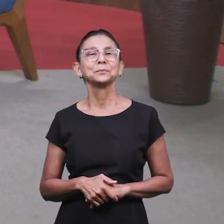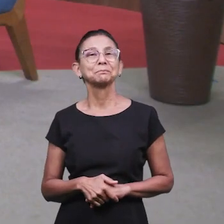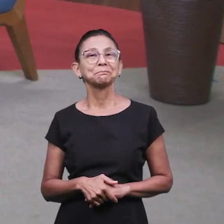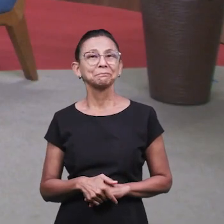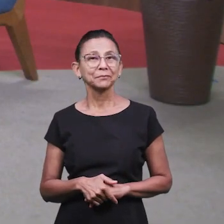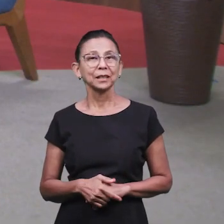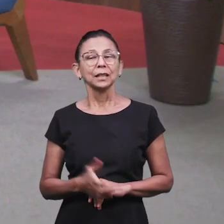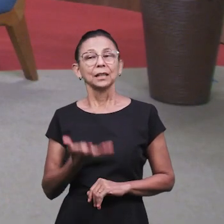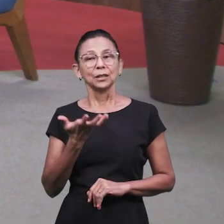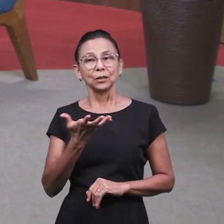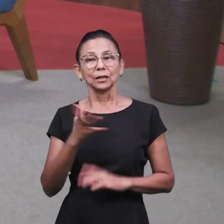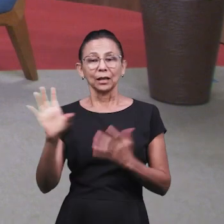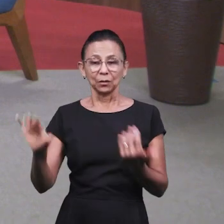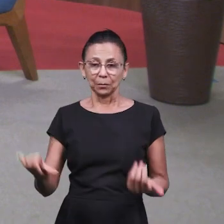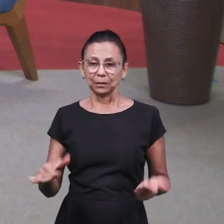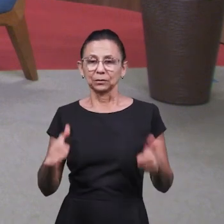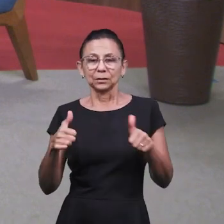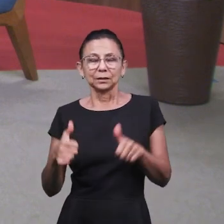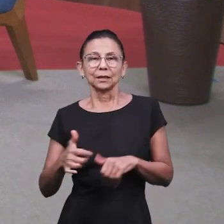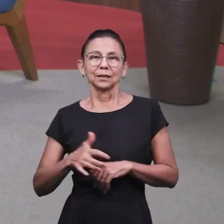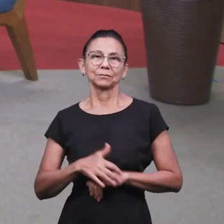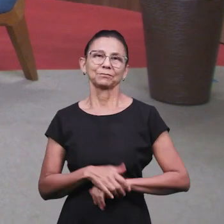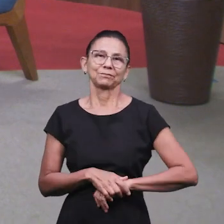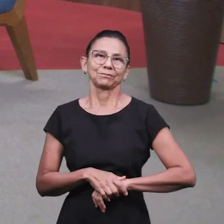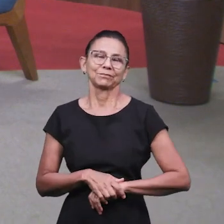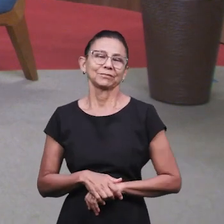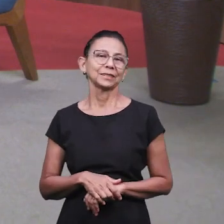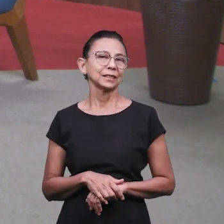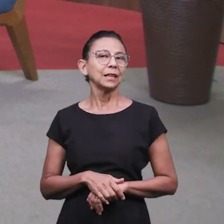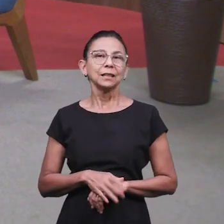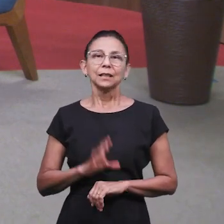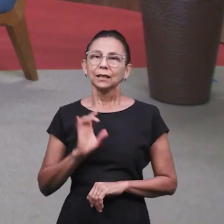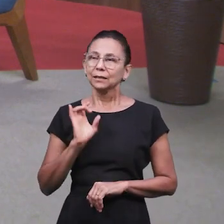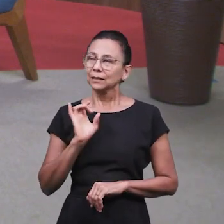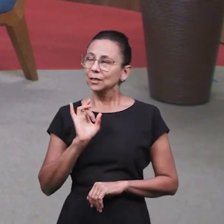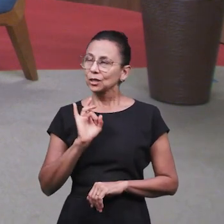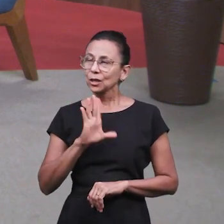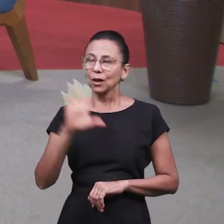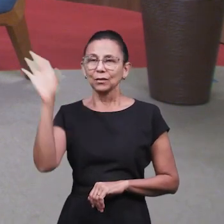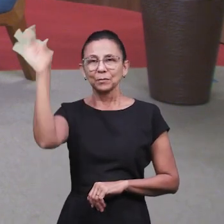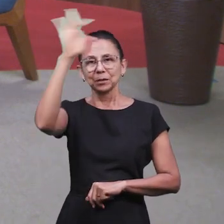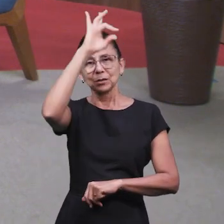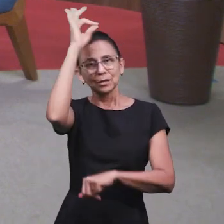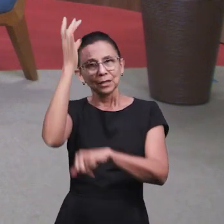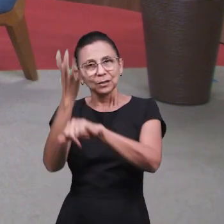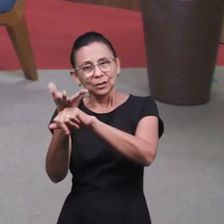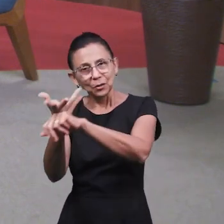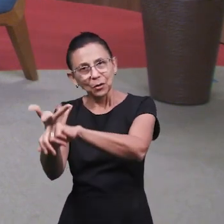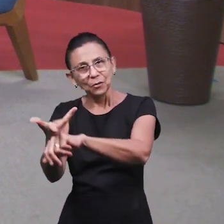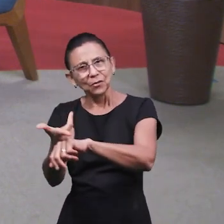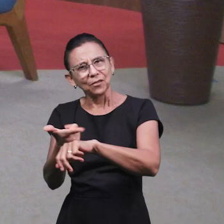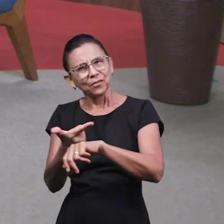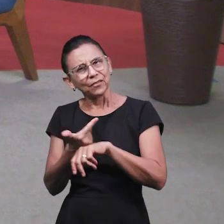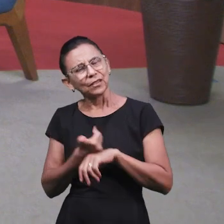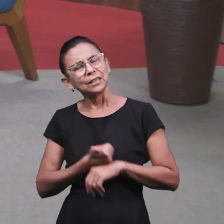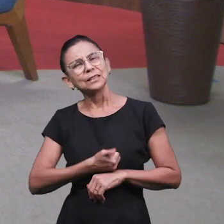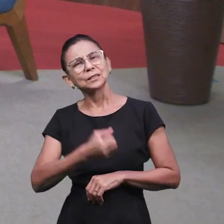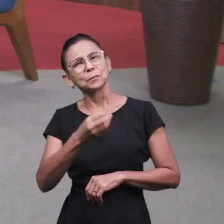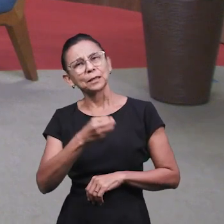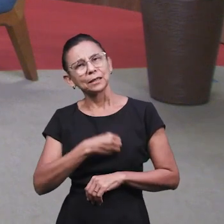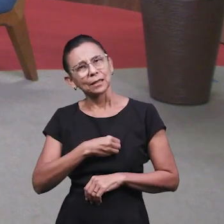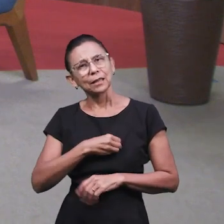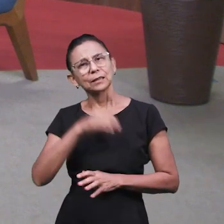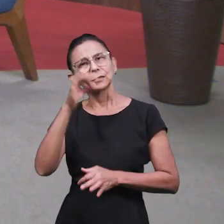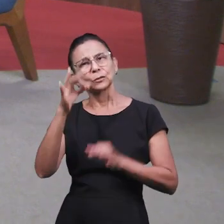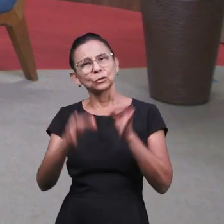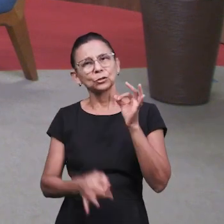homem, Josias, do pecado. Eu não posso convencer ninguém. Esse aspecto do projeto da salvação, convencer-me do pecado,